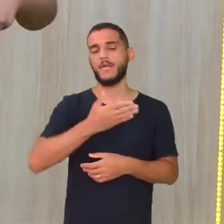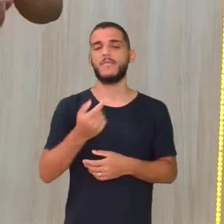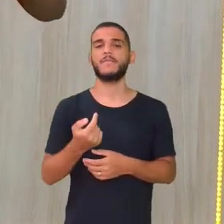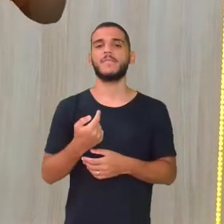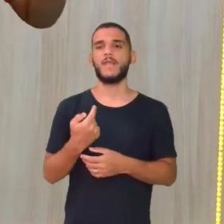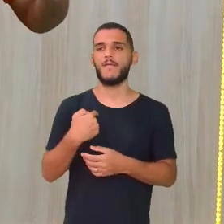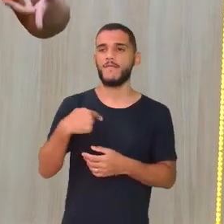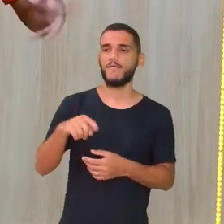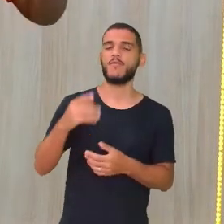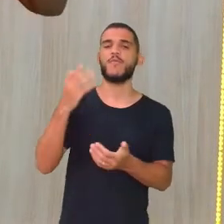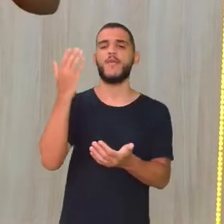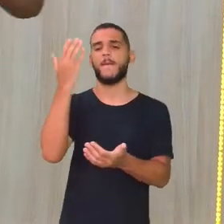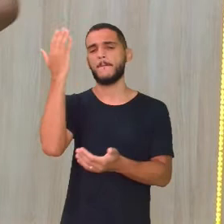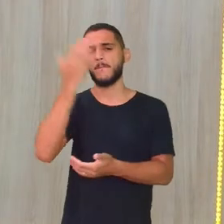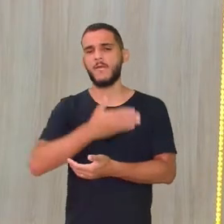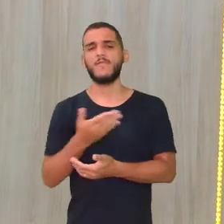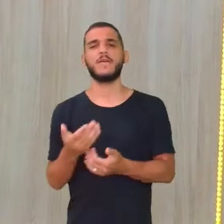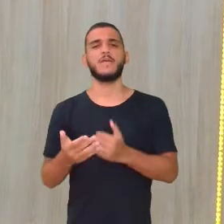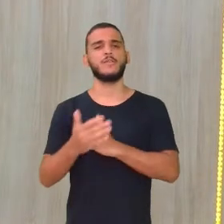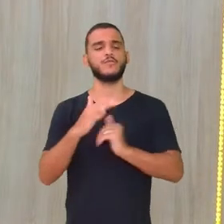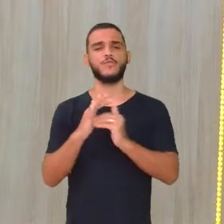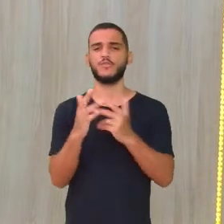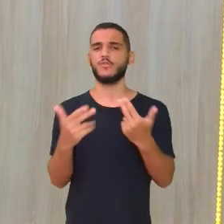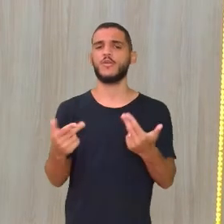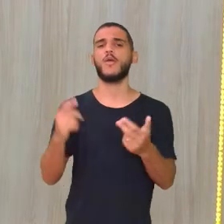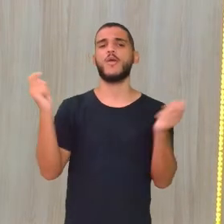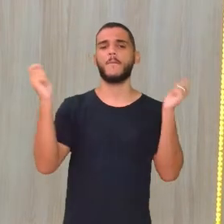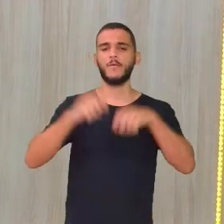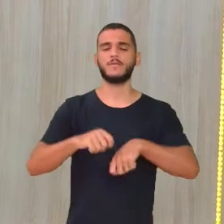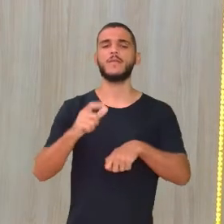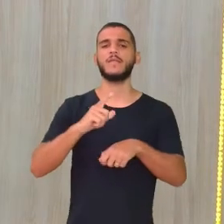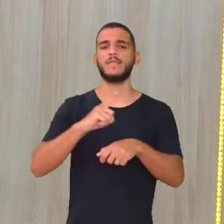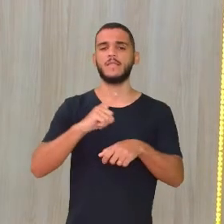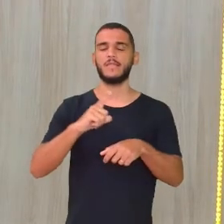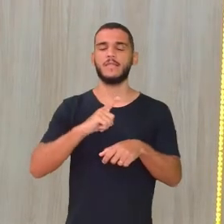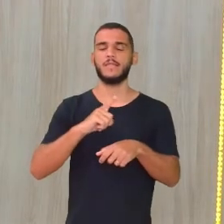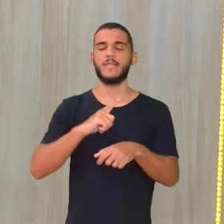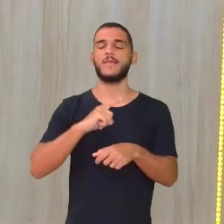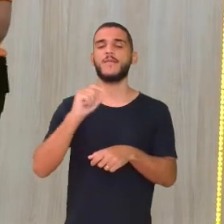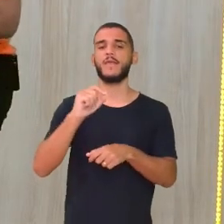lá, comprovei, e aí eu consigo argumentar, tá certo?